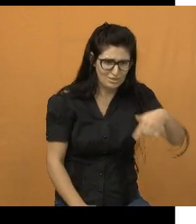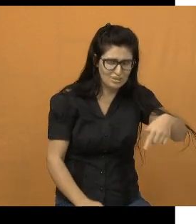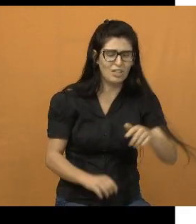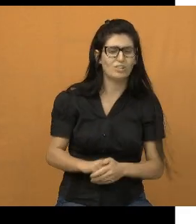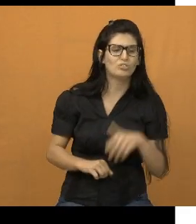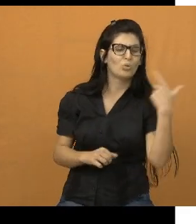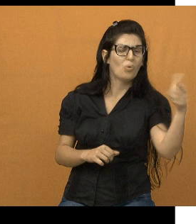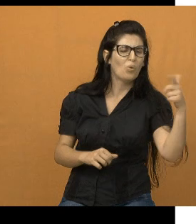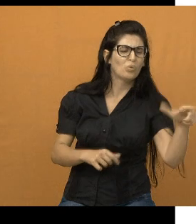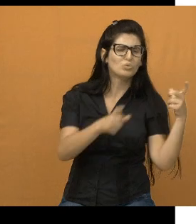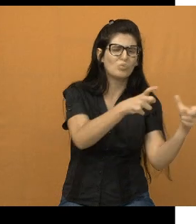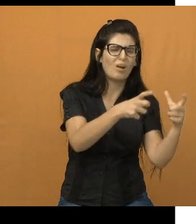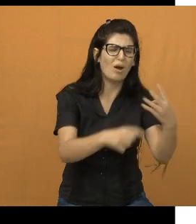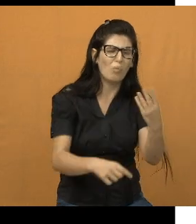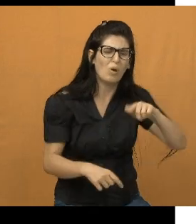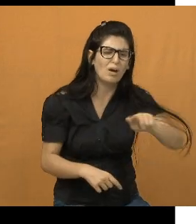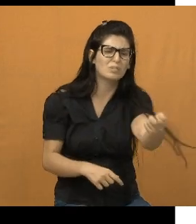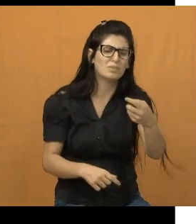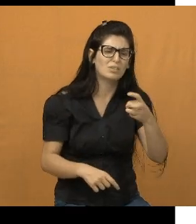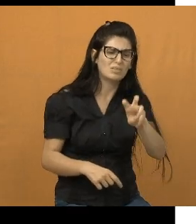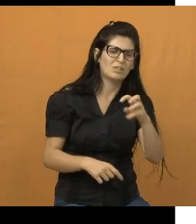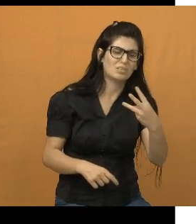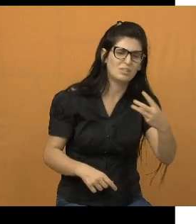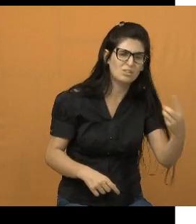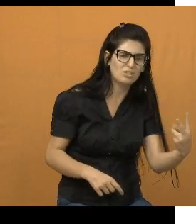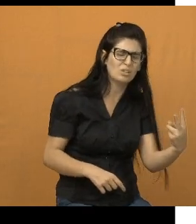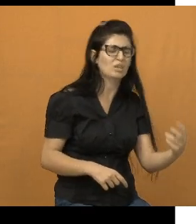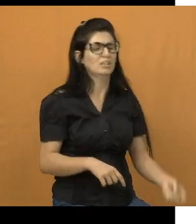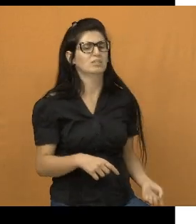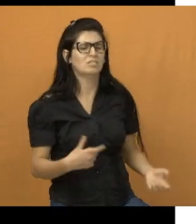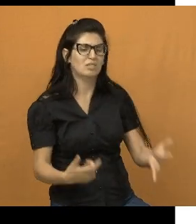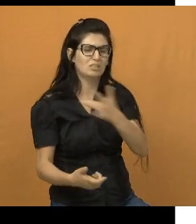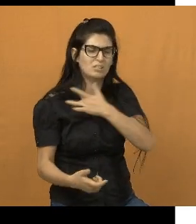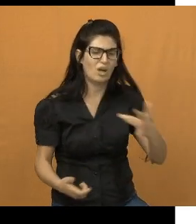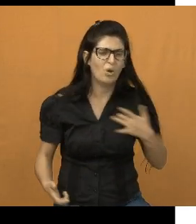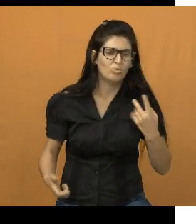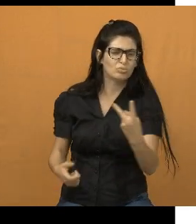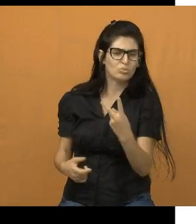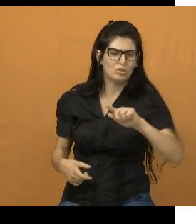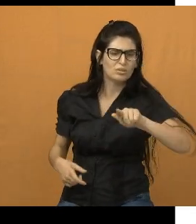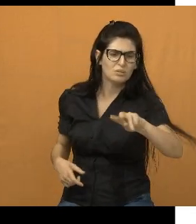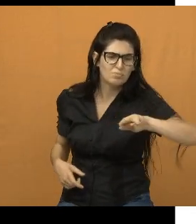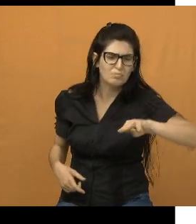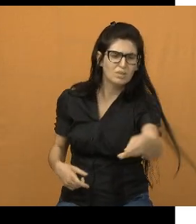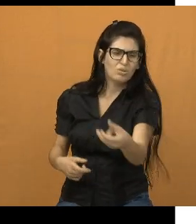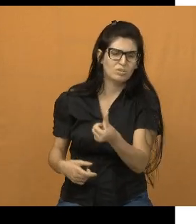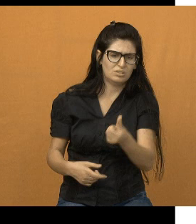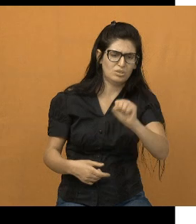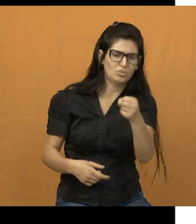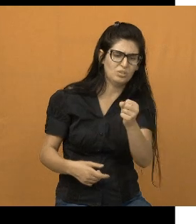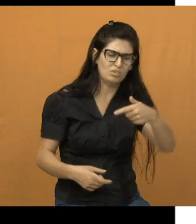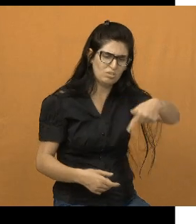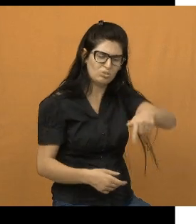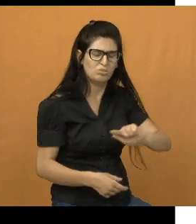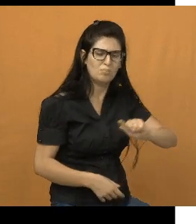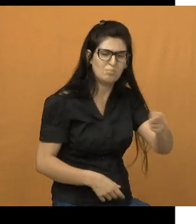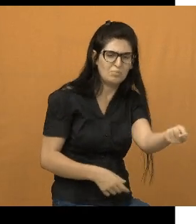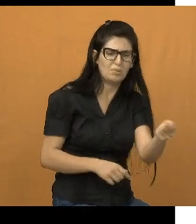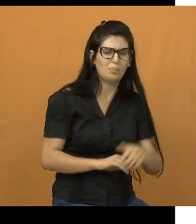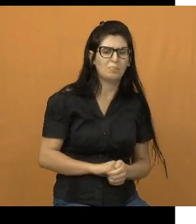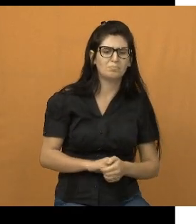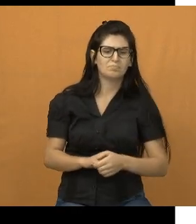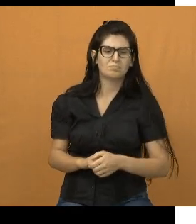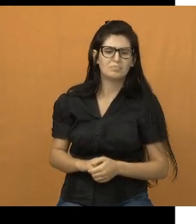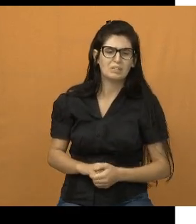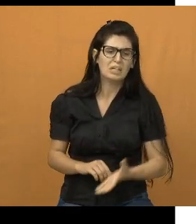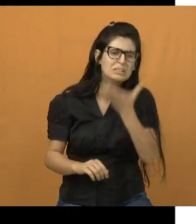4.500.000, e em saúde, 2.680.000, que em dezembro extinguiu a nossa relação comercial.